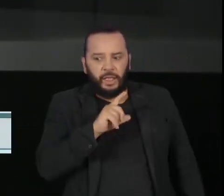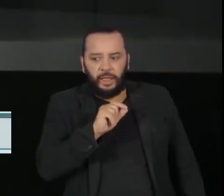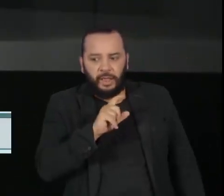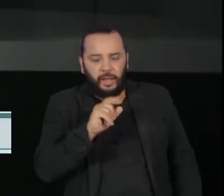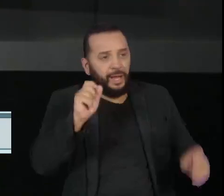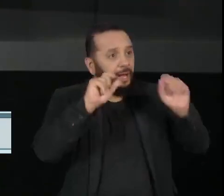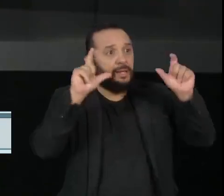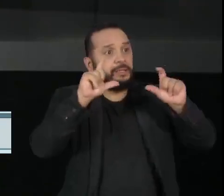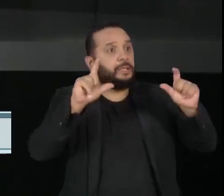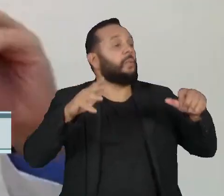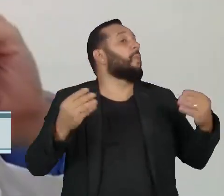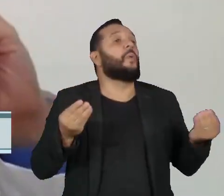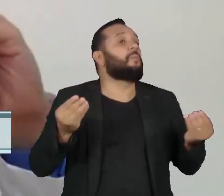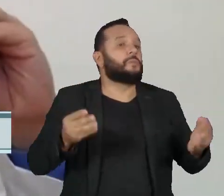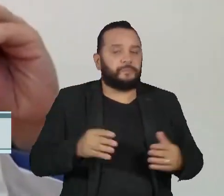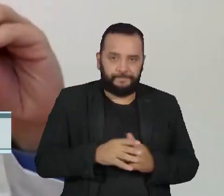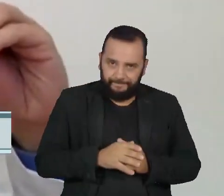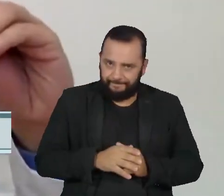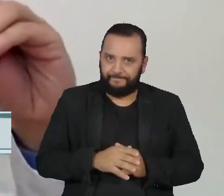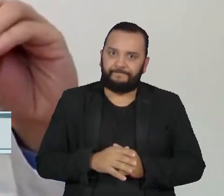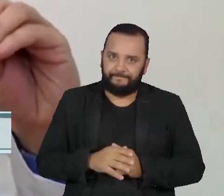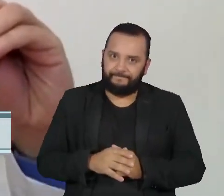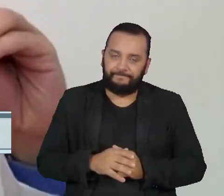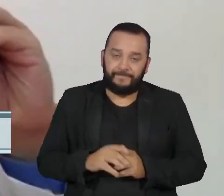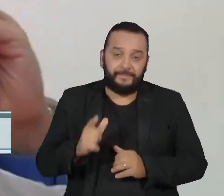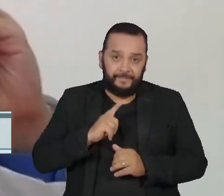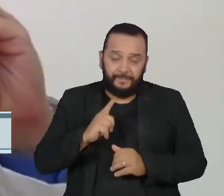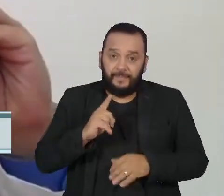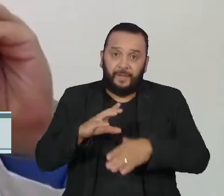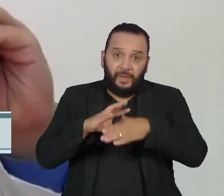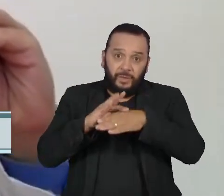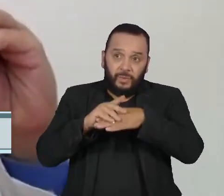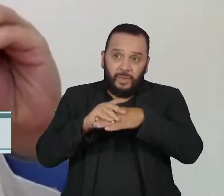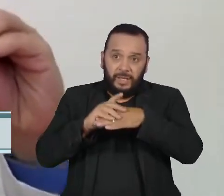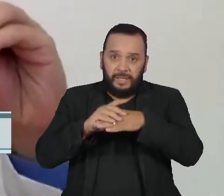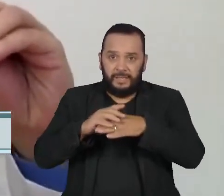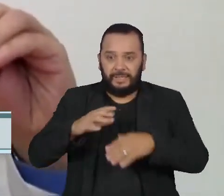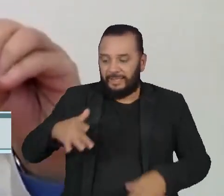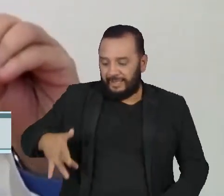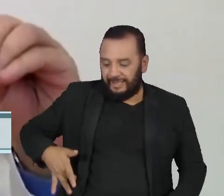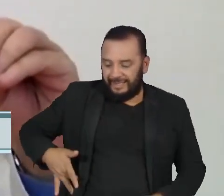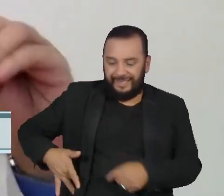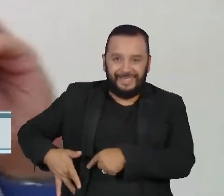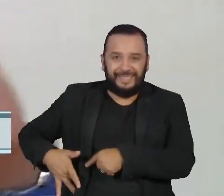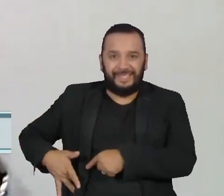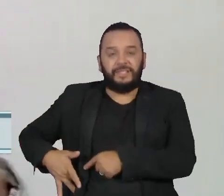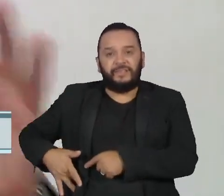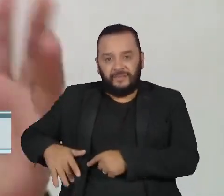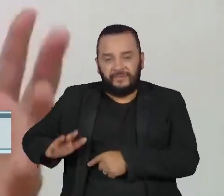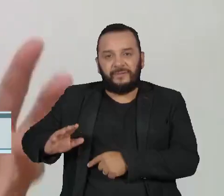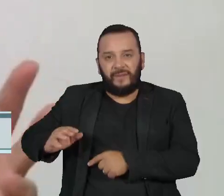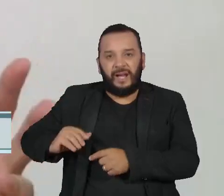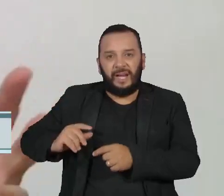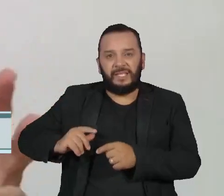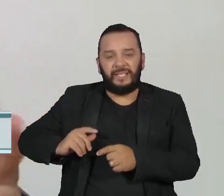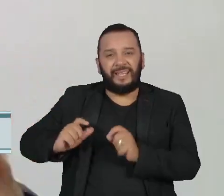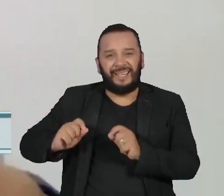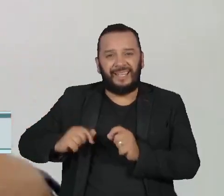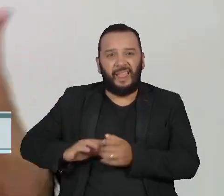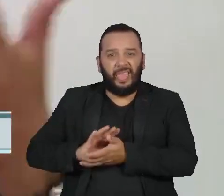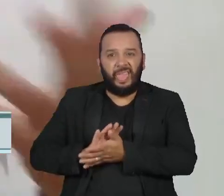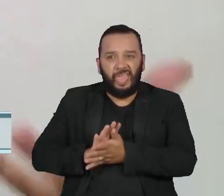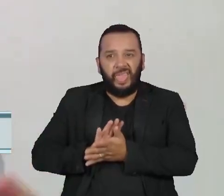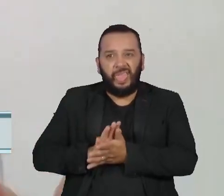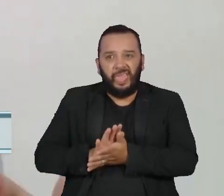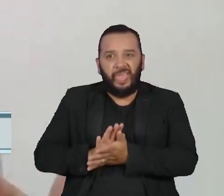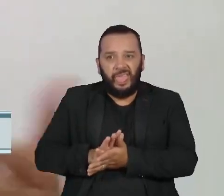na maior parte do tempo, na evolução dessa doença, quando o paciente vai perdendo a função do rim, ela é completamente silenciosa.